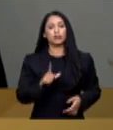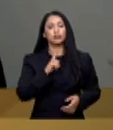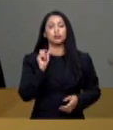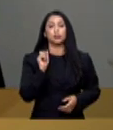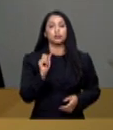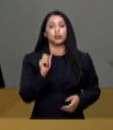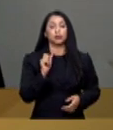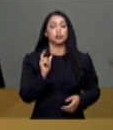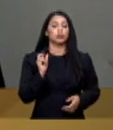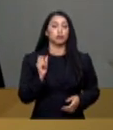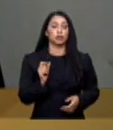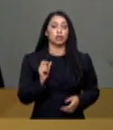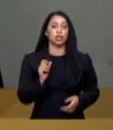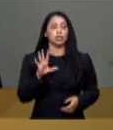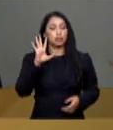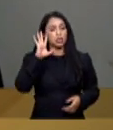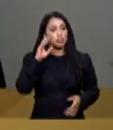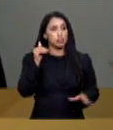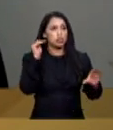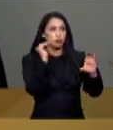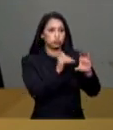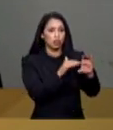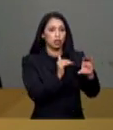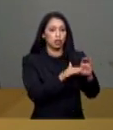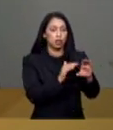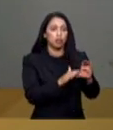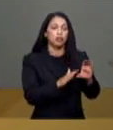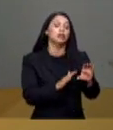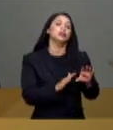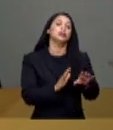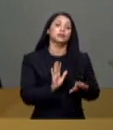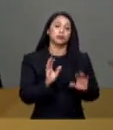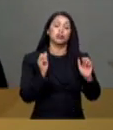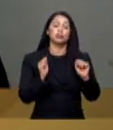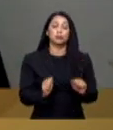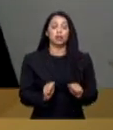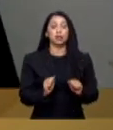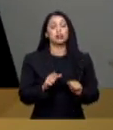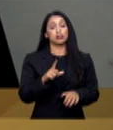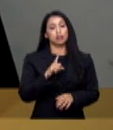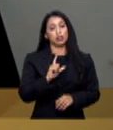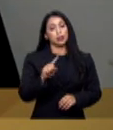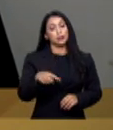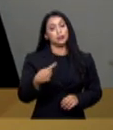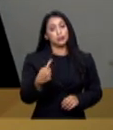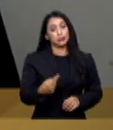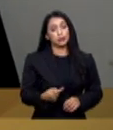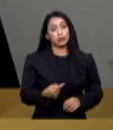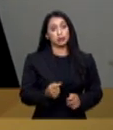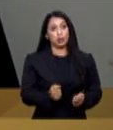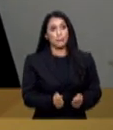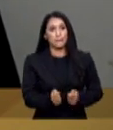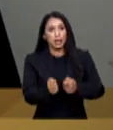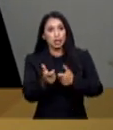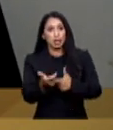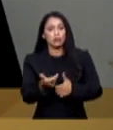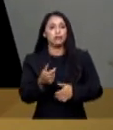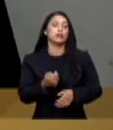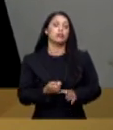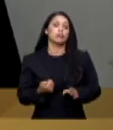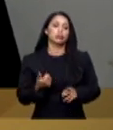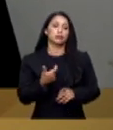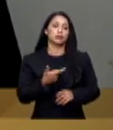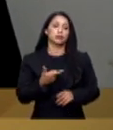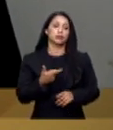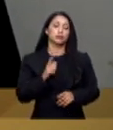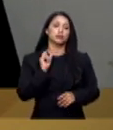estabelecer a caução, que também já foi lembrado aqui, pode até beneficiar a parte neste caso, razão pela